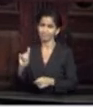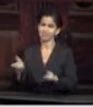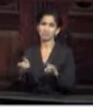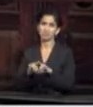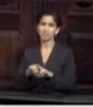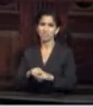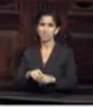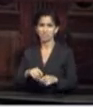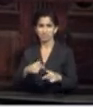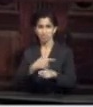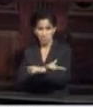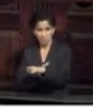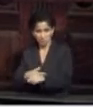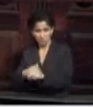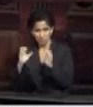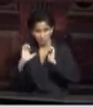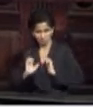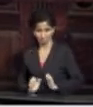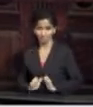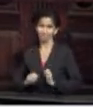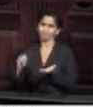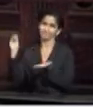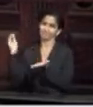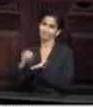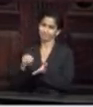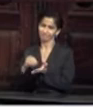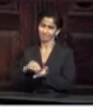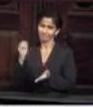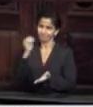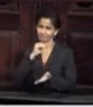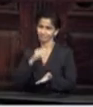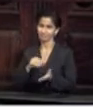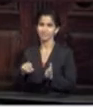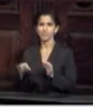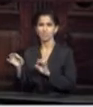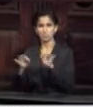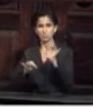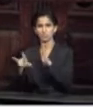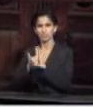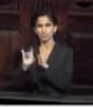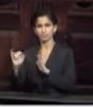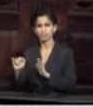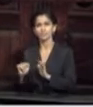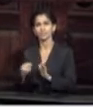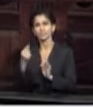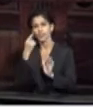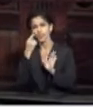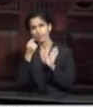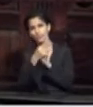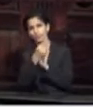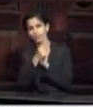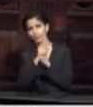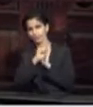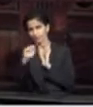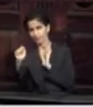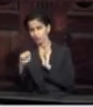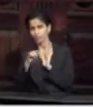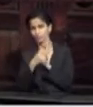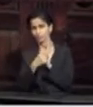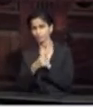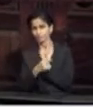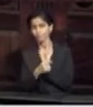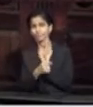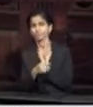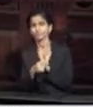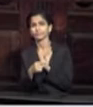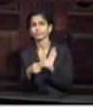estado do Rio de Janeiro da forma como faz. No projeto de lei, se você observar um dos artigos,